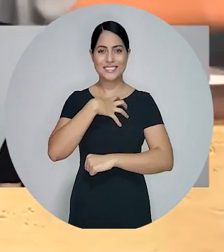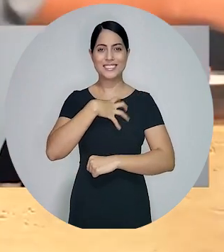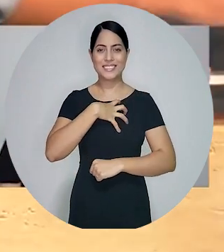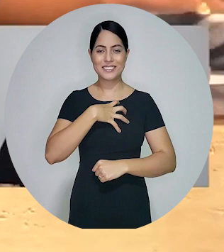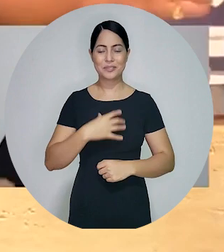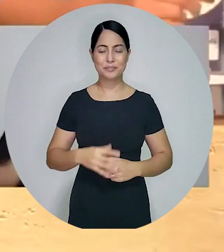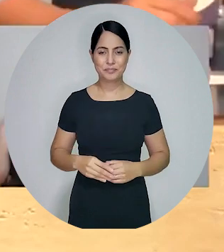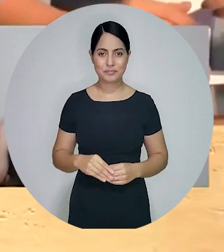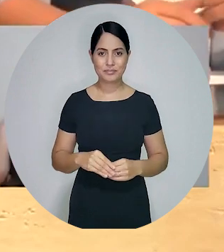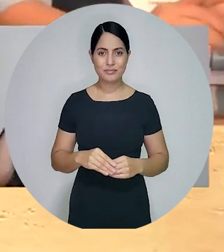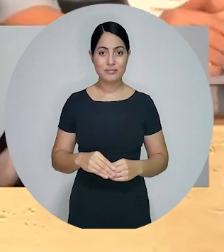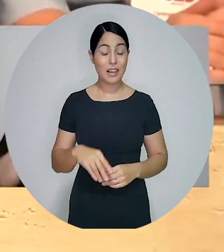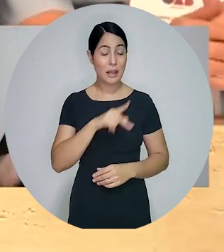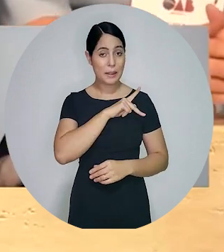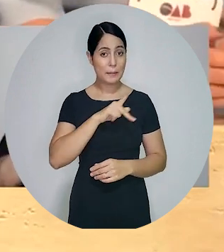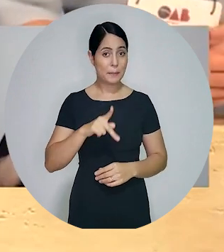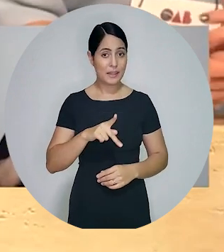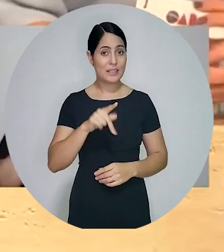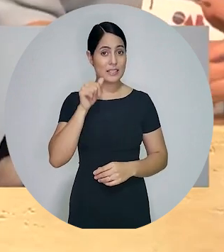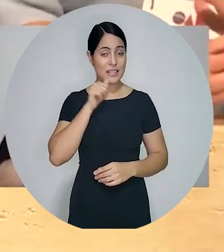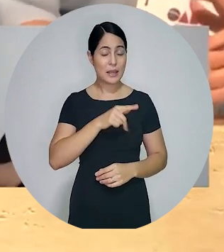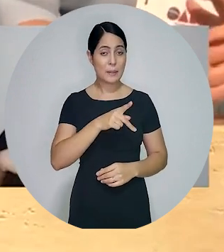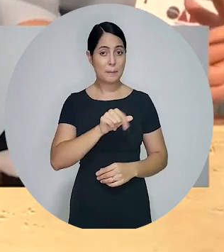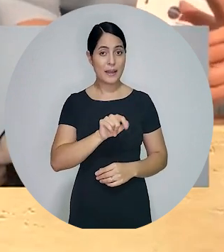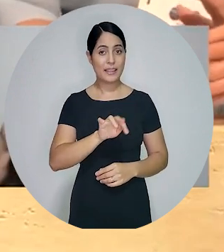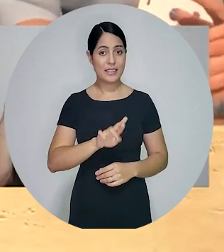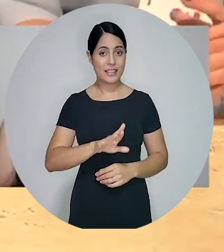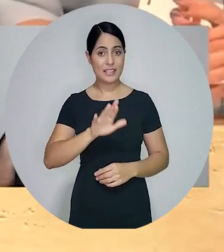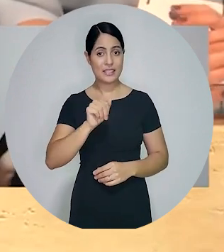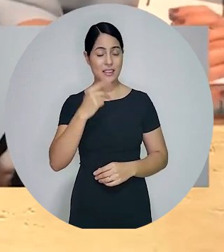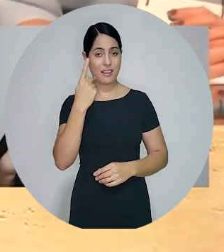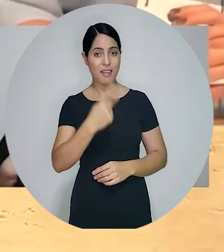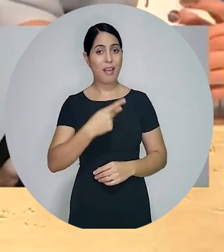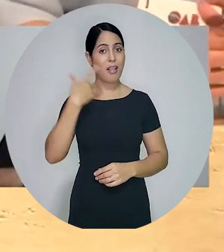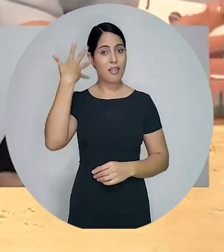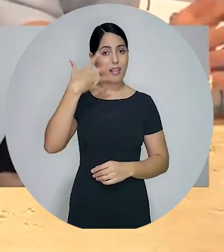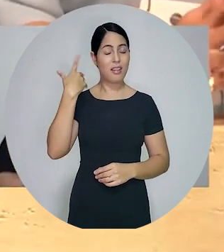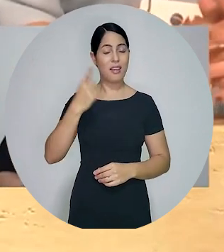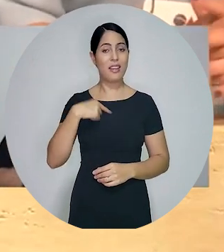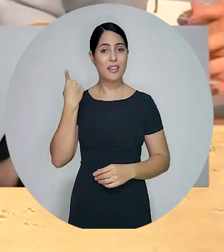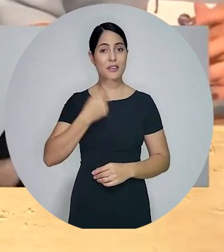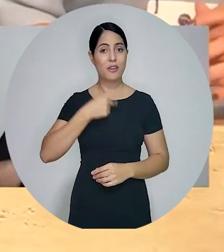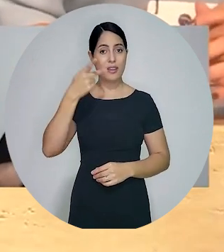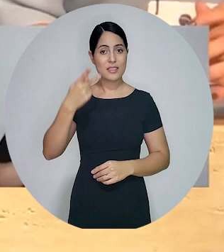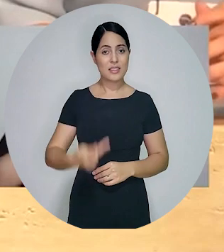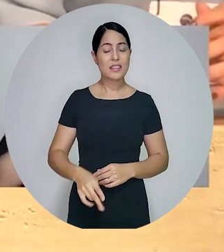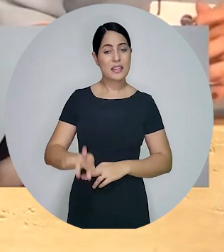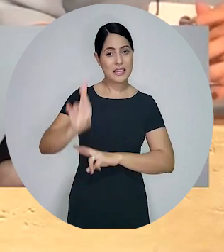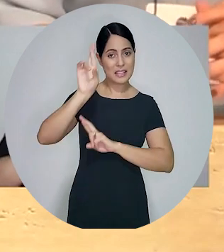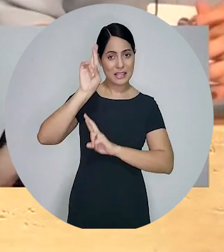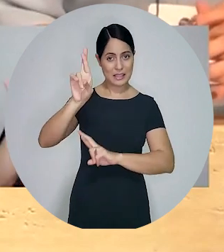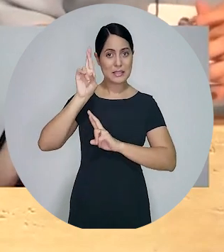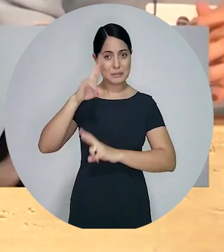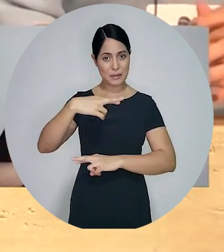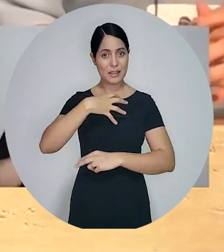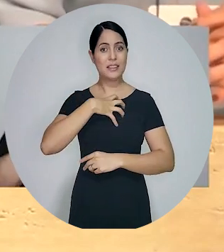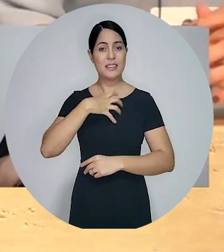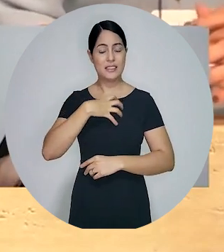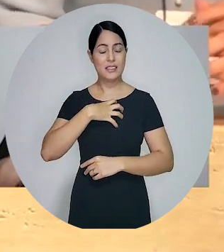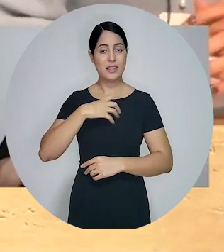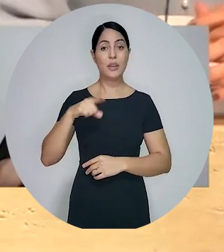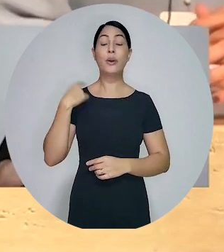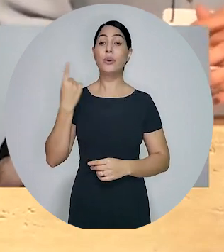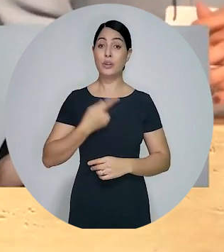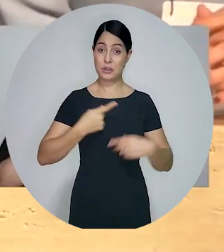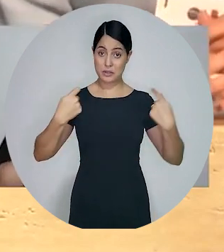presidente Patrícia traz palavras alvissareiras, palavras que nos trazem esperança, e eu acho que é exatamente